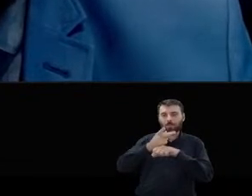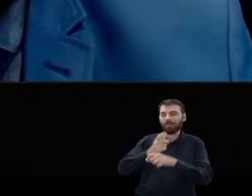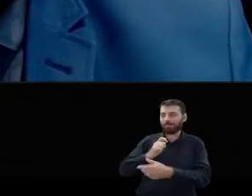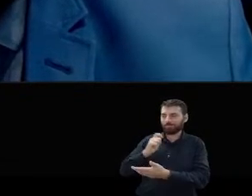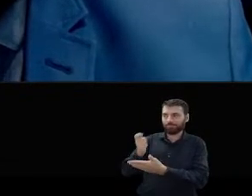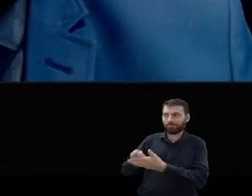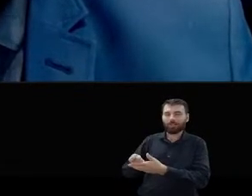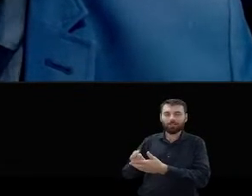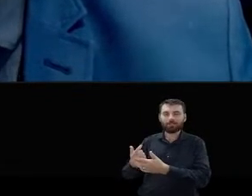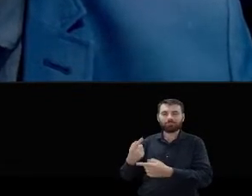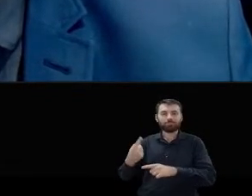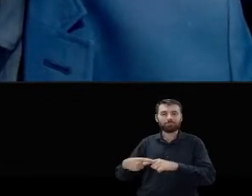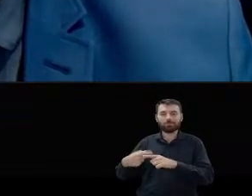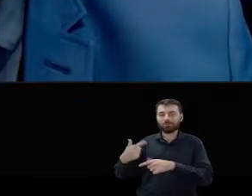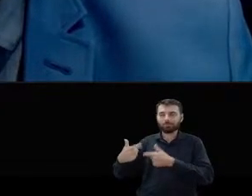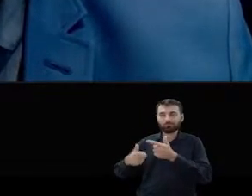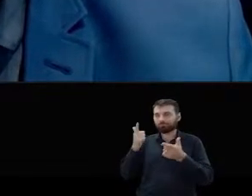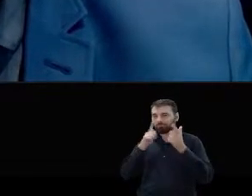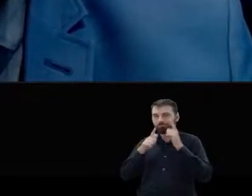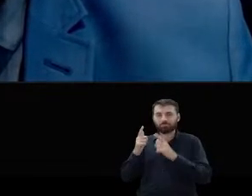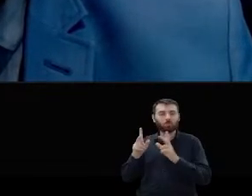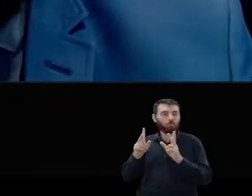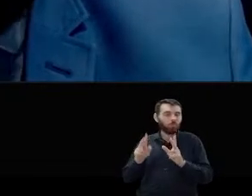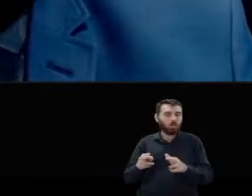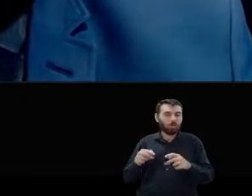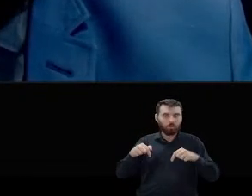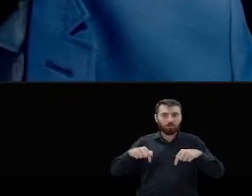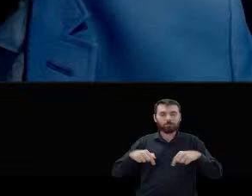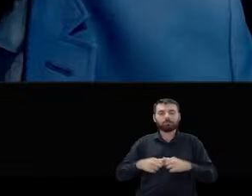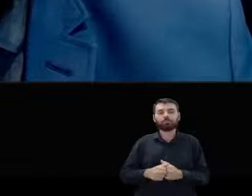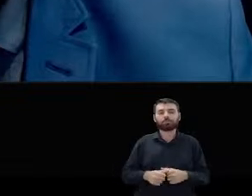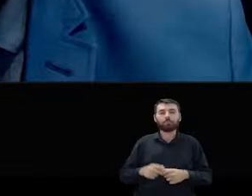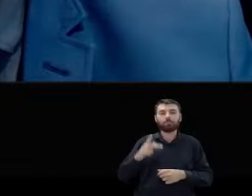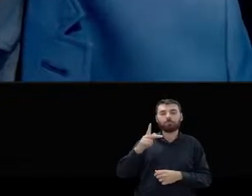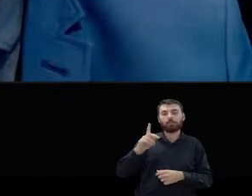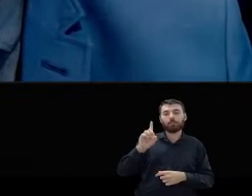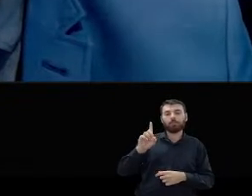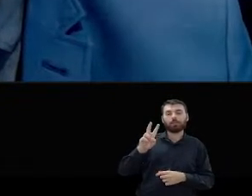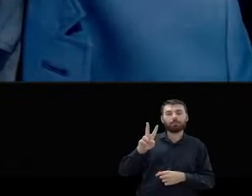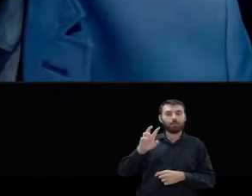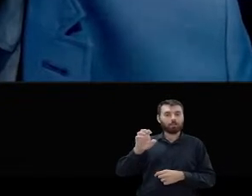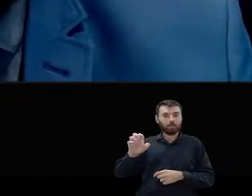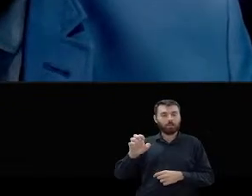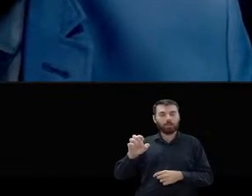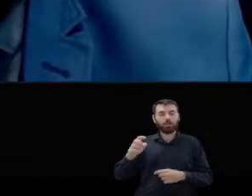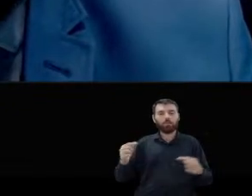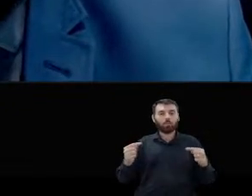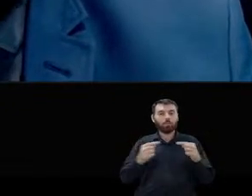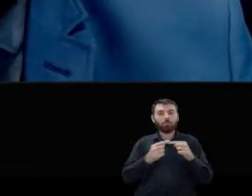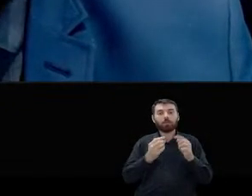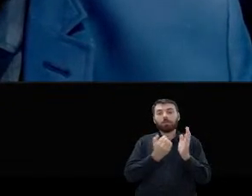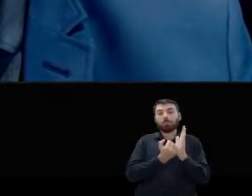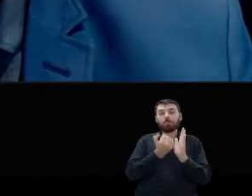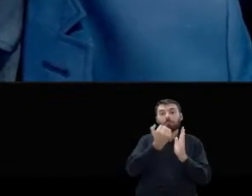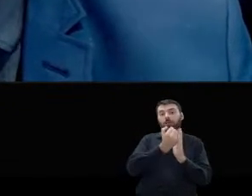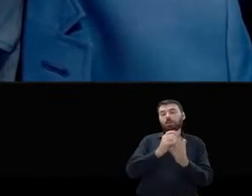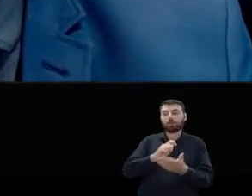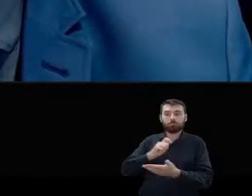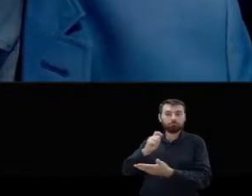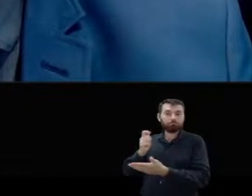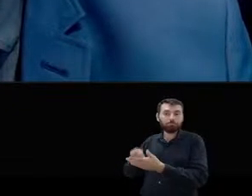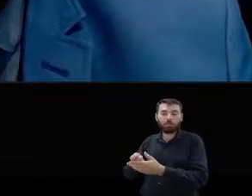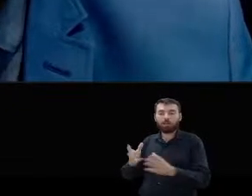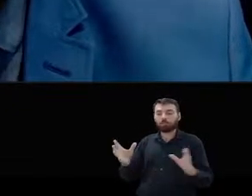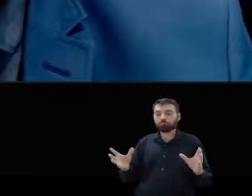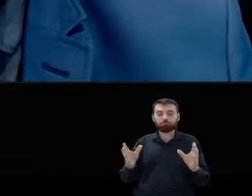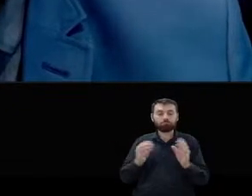prevê ali que é sobre a remuneração do funcionário, né? Então, incluído a gratificação de